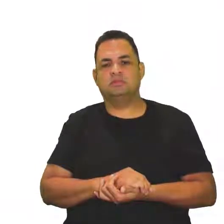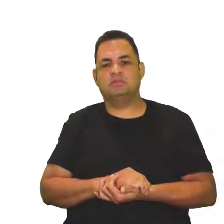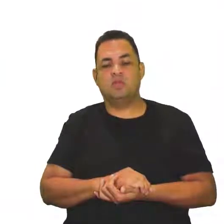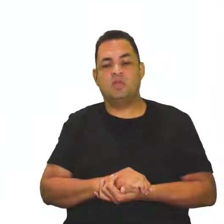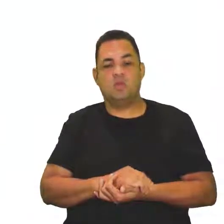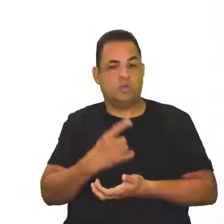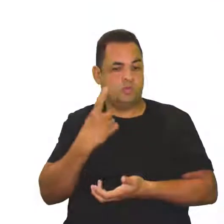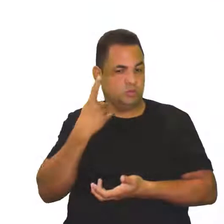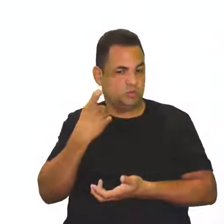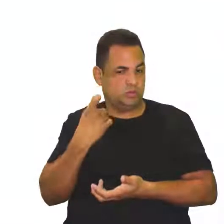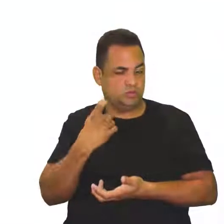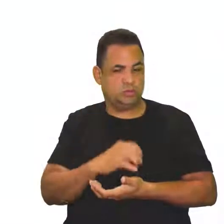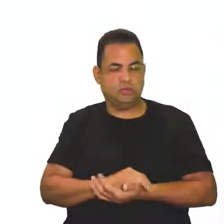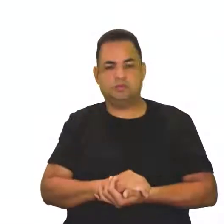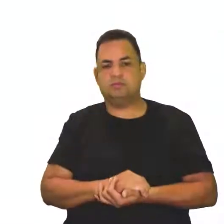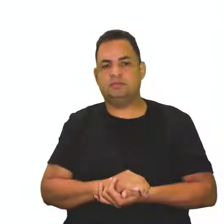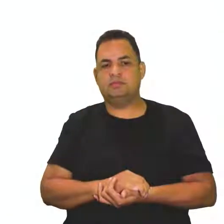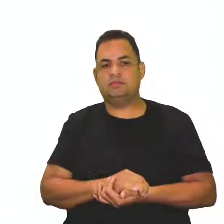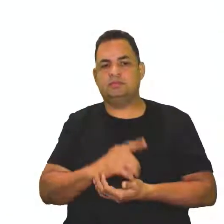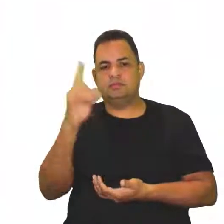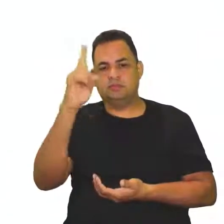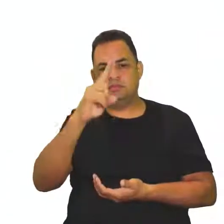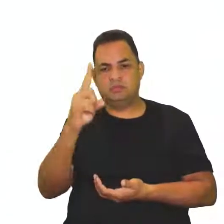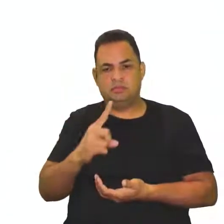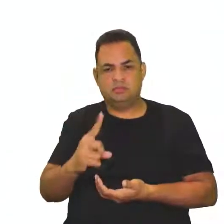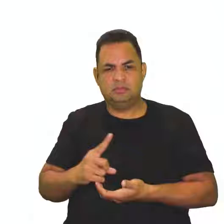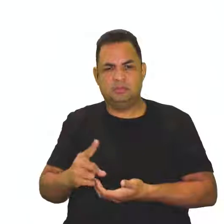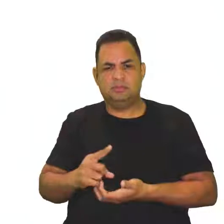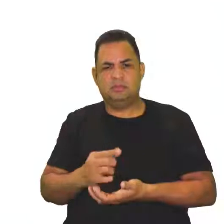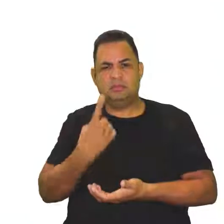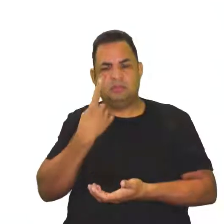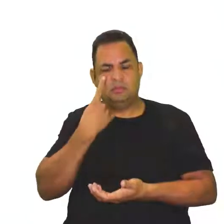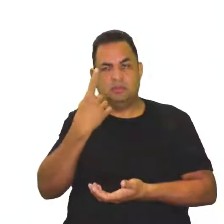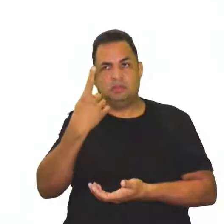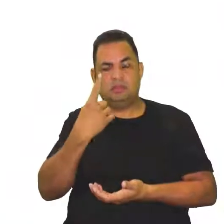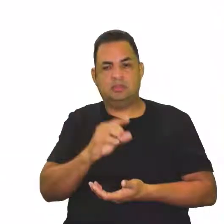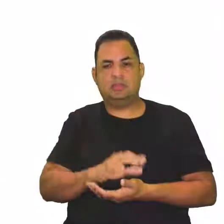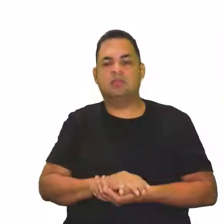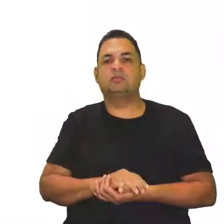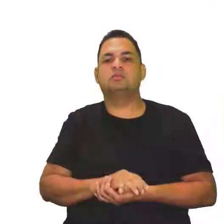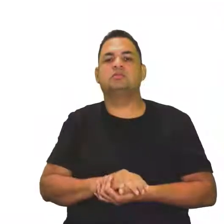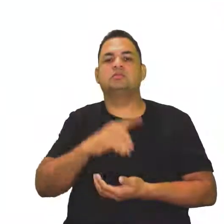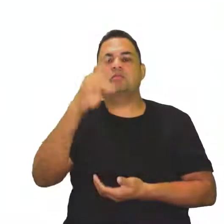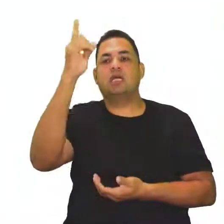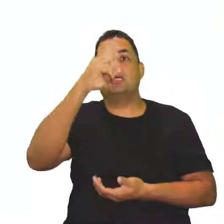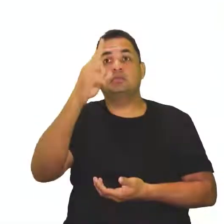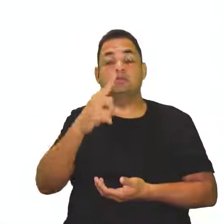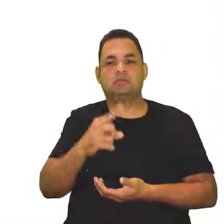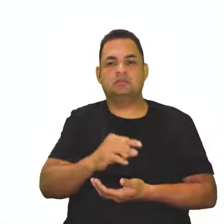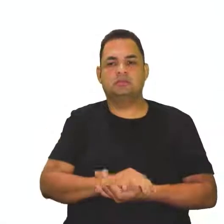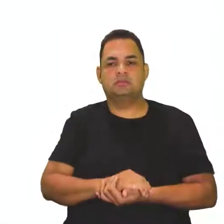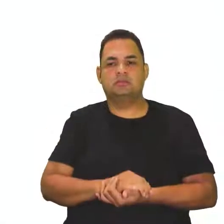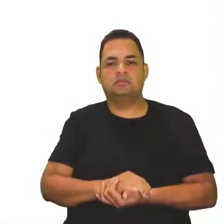sonoro, trovão. E o raio em si é o que você visualiza lá quando ele cai, né?